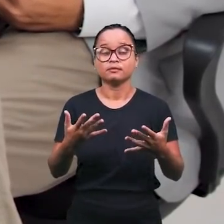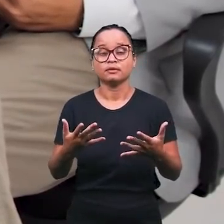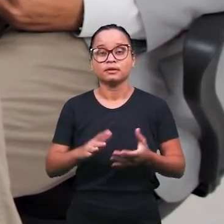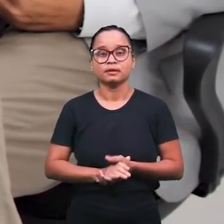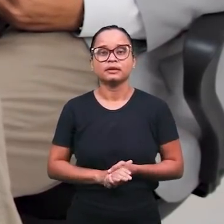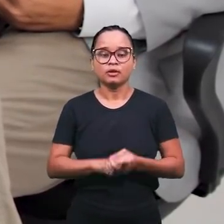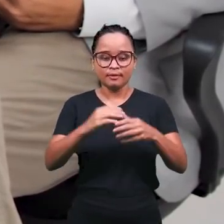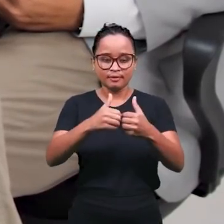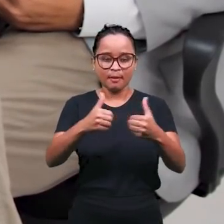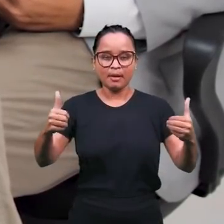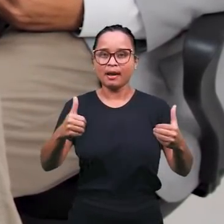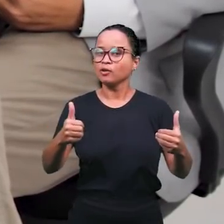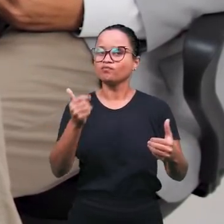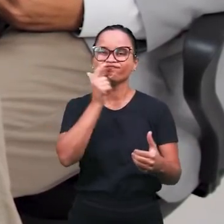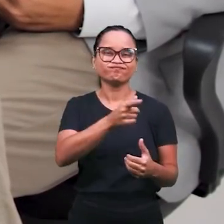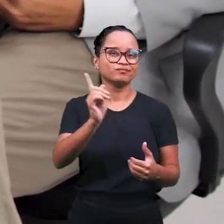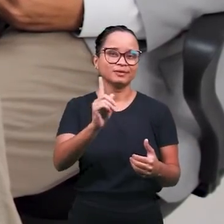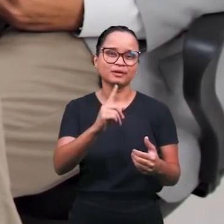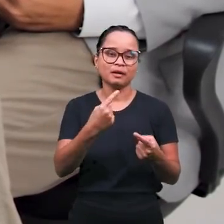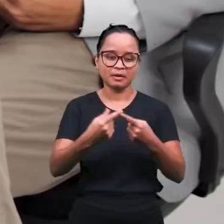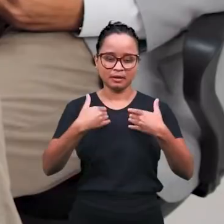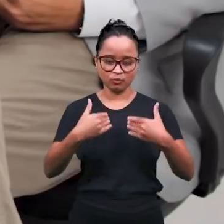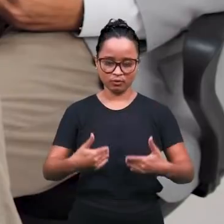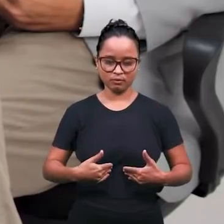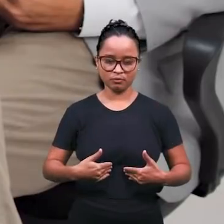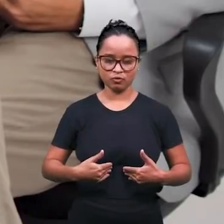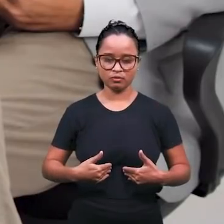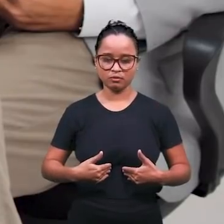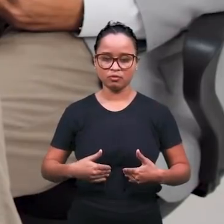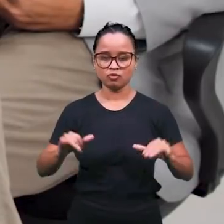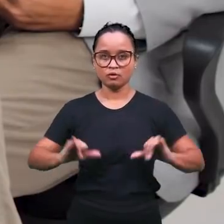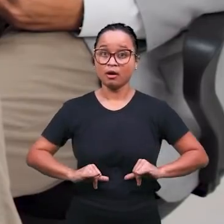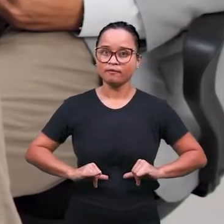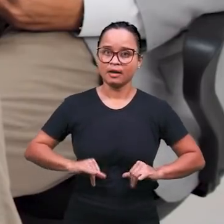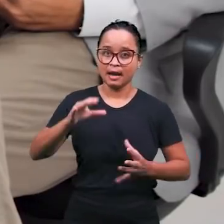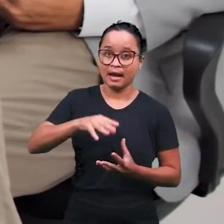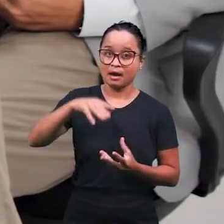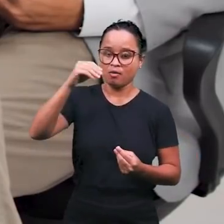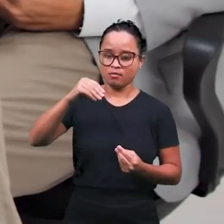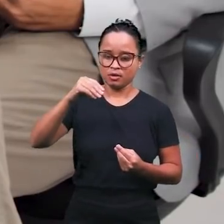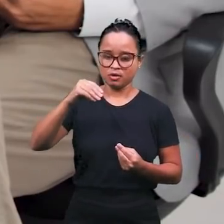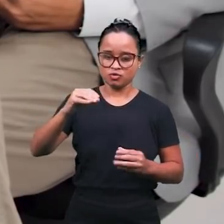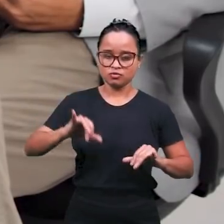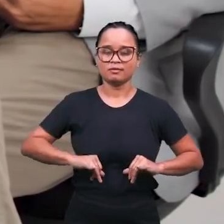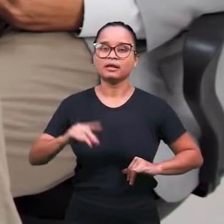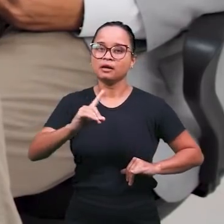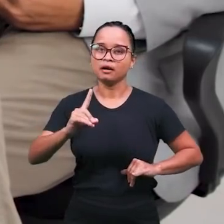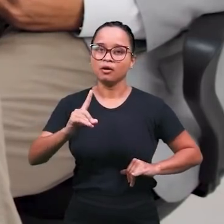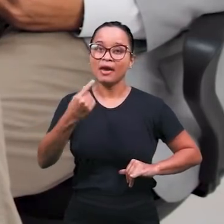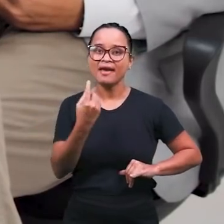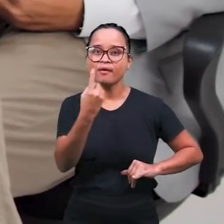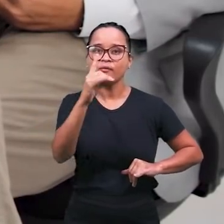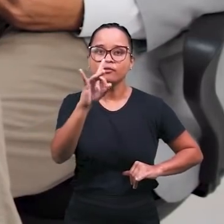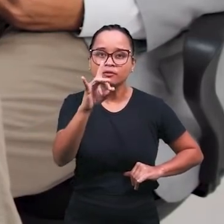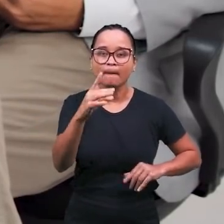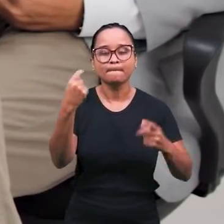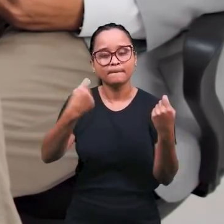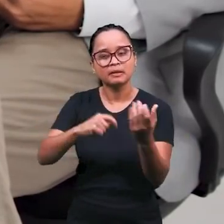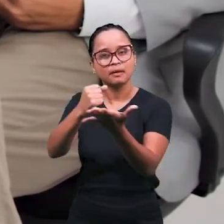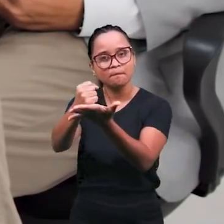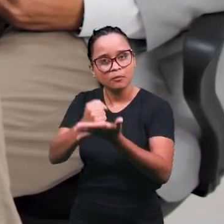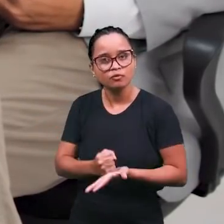fazer essa separação. Meu corpo está sofrendo, minha alma está sofrendo, não. É um sofrimento. E você tem que